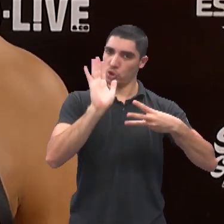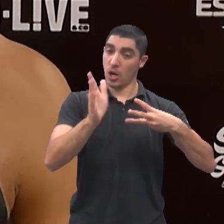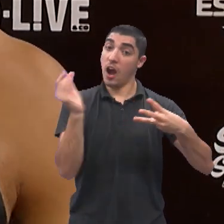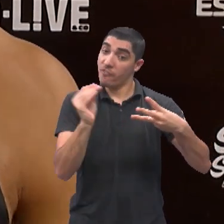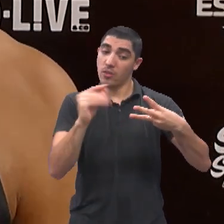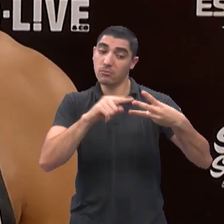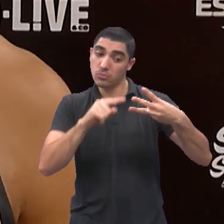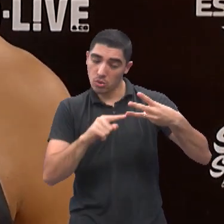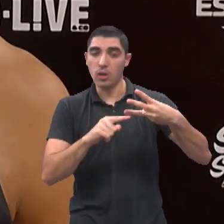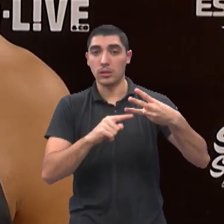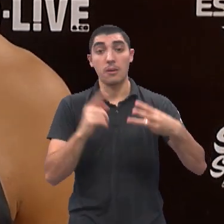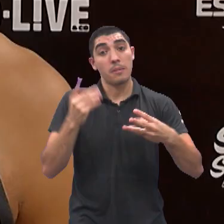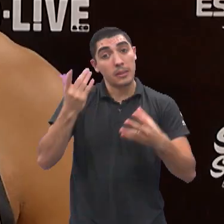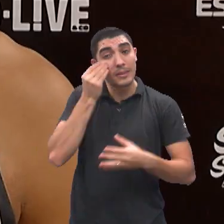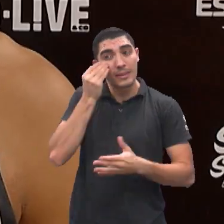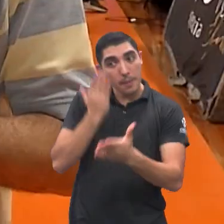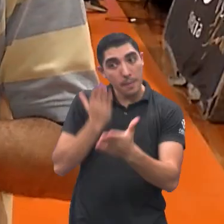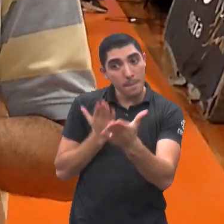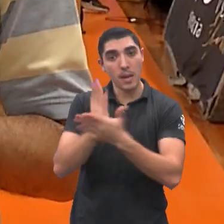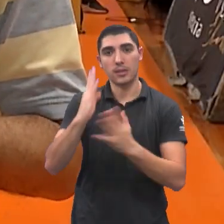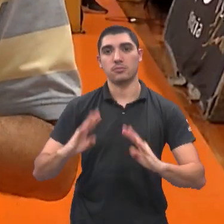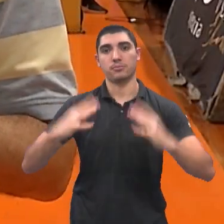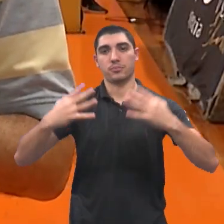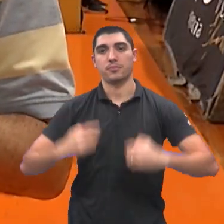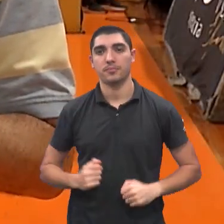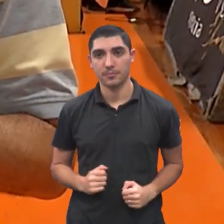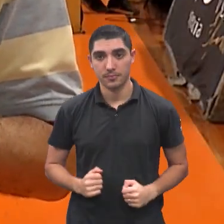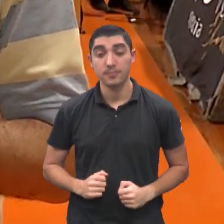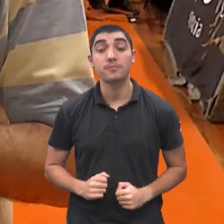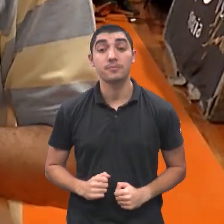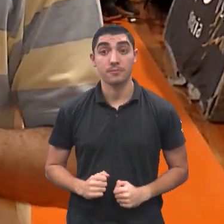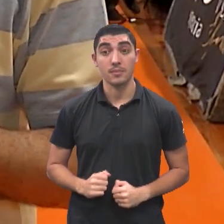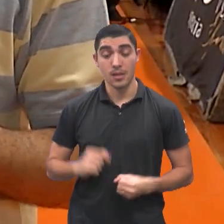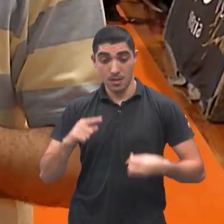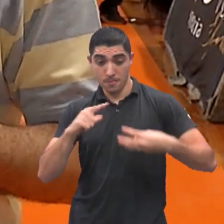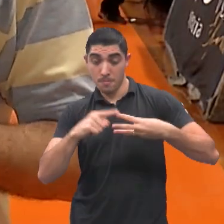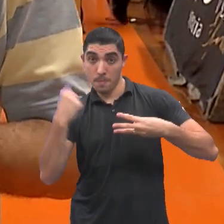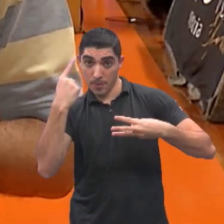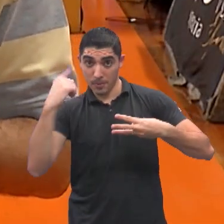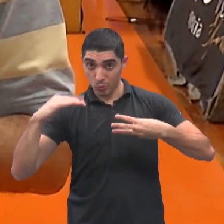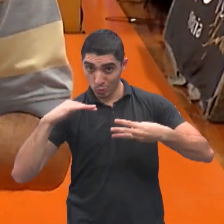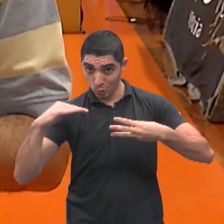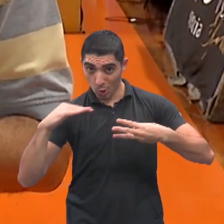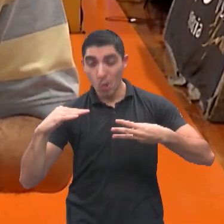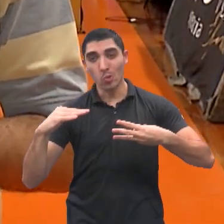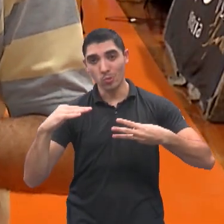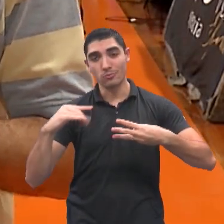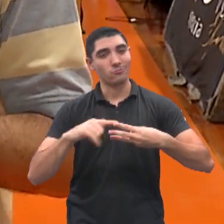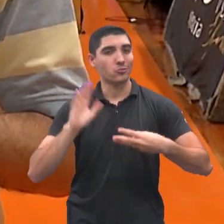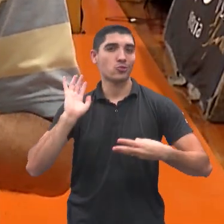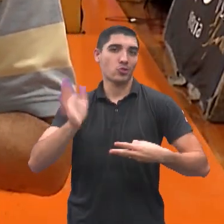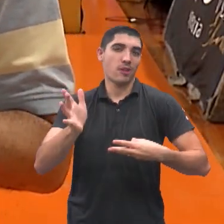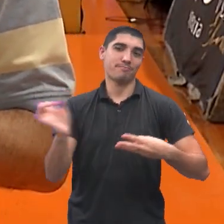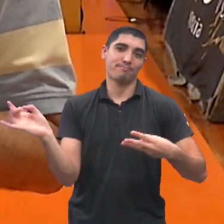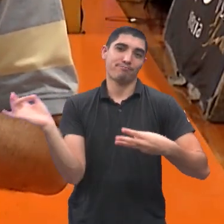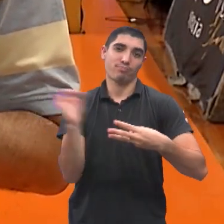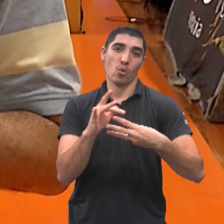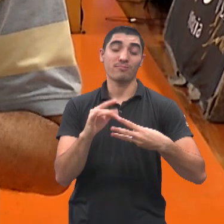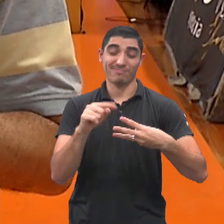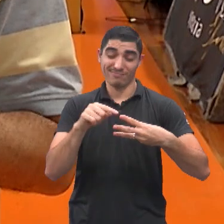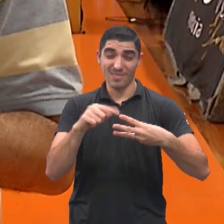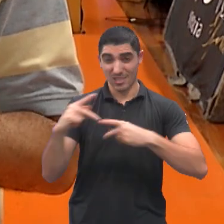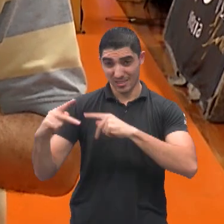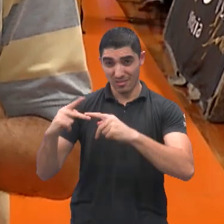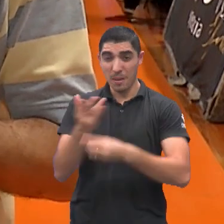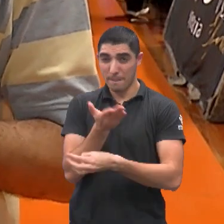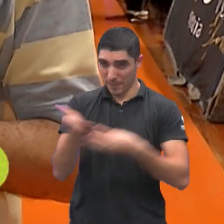e a gente vai buscar agora nos próximos 2 jogos em casa. O primeiro jogo da série melhor de 5 dos playoffs já foi. E com a derrota, o São José